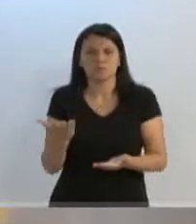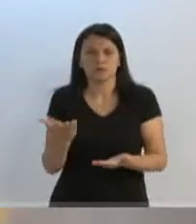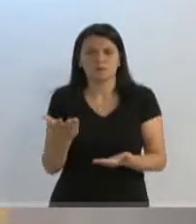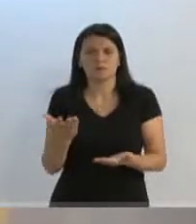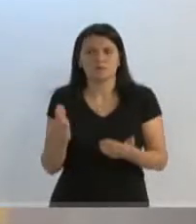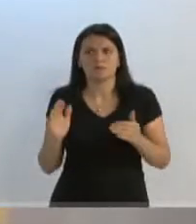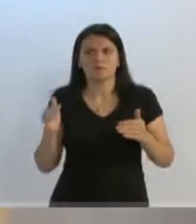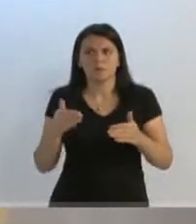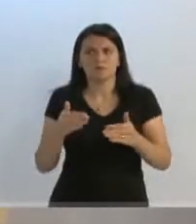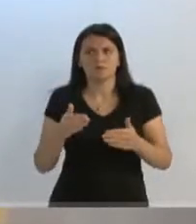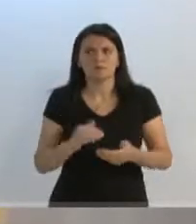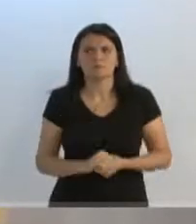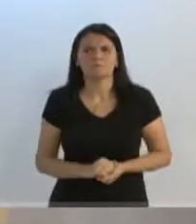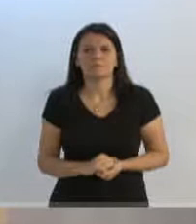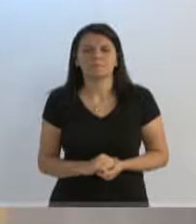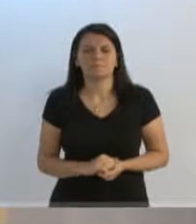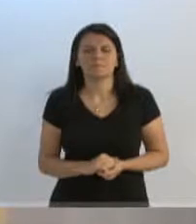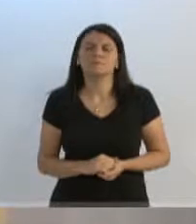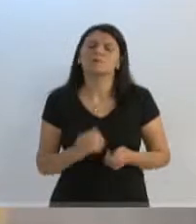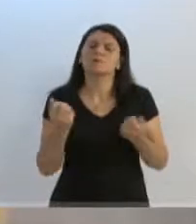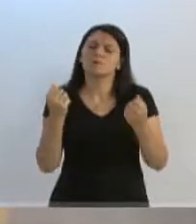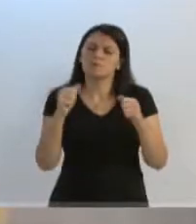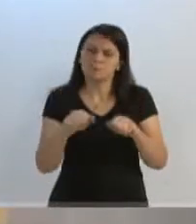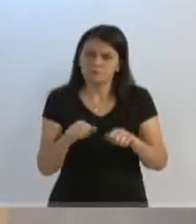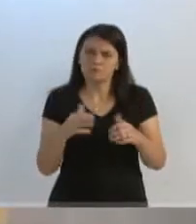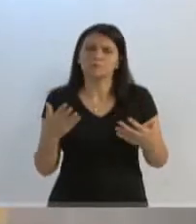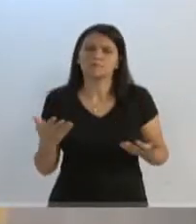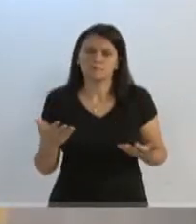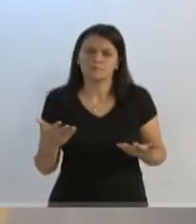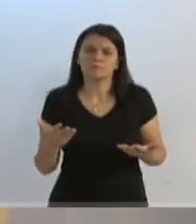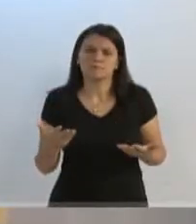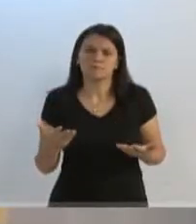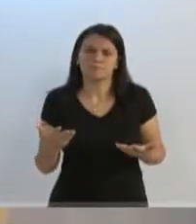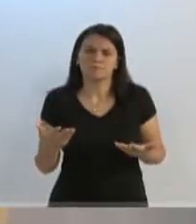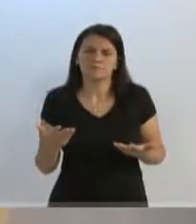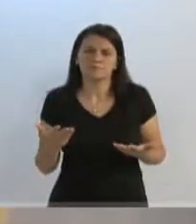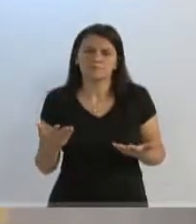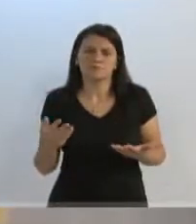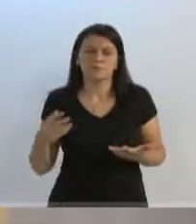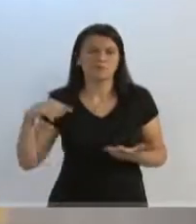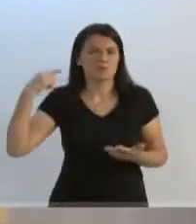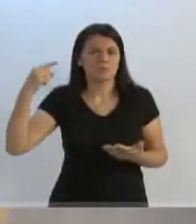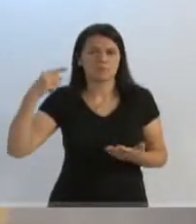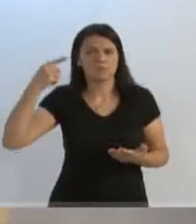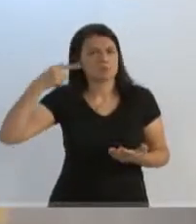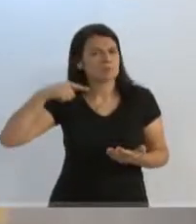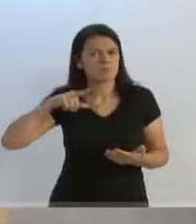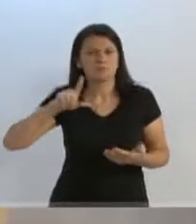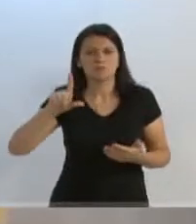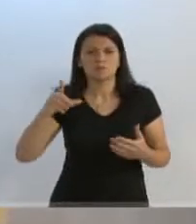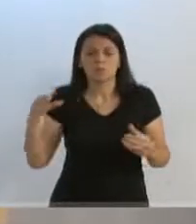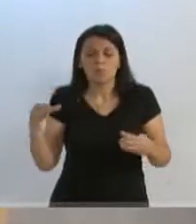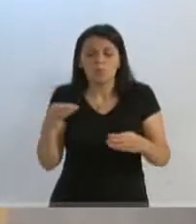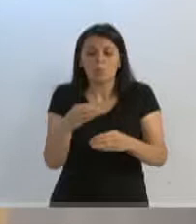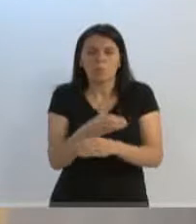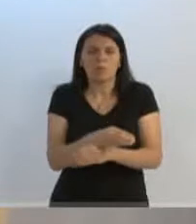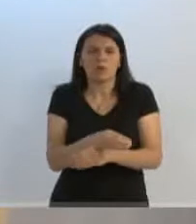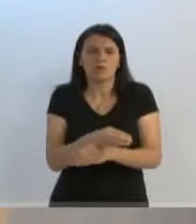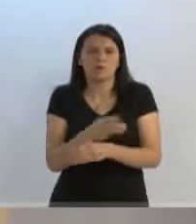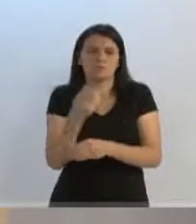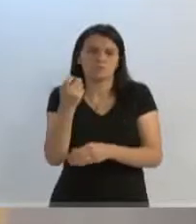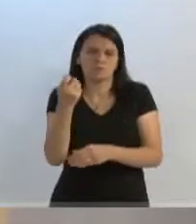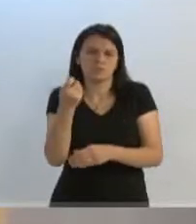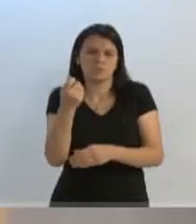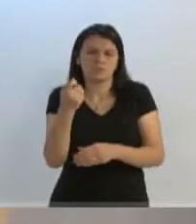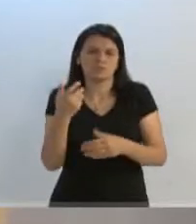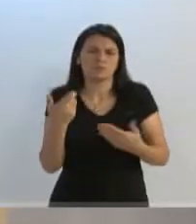esta via que tem isso é bem possível que o evento provável que o deputado não consiga o total o montante total